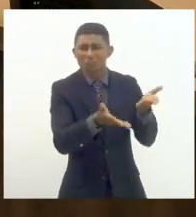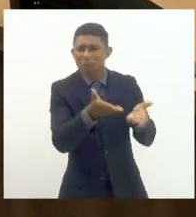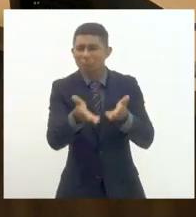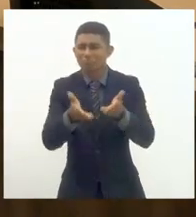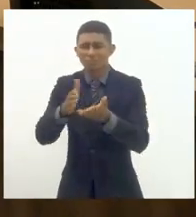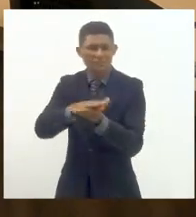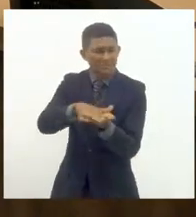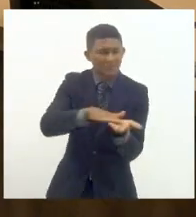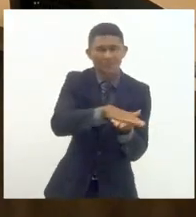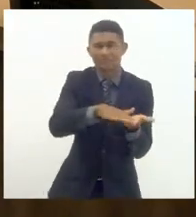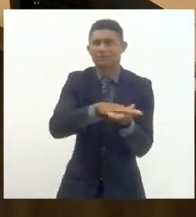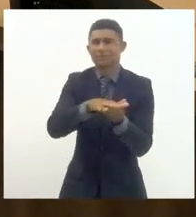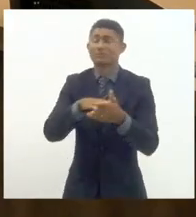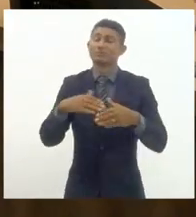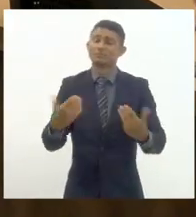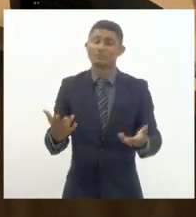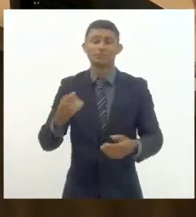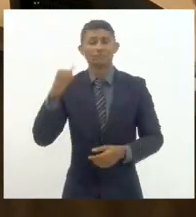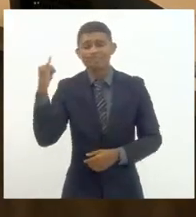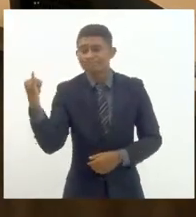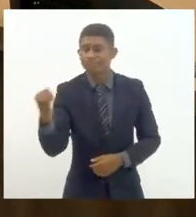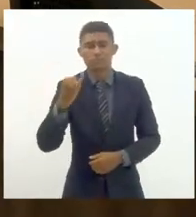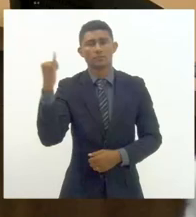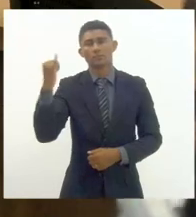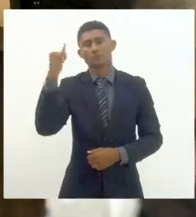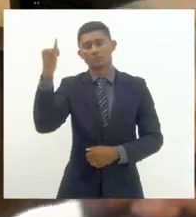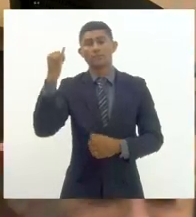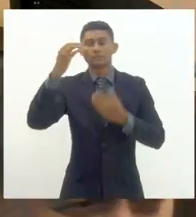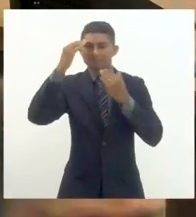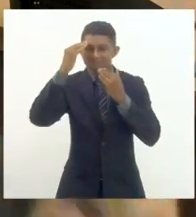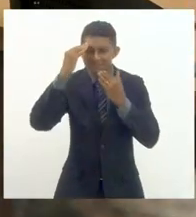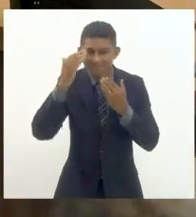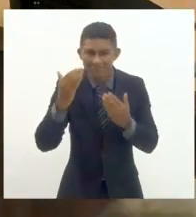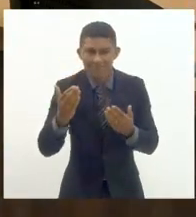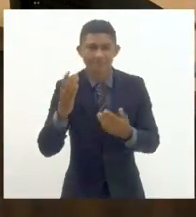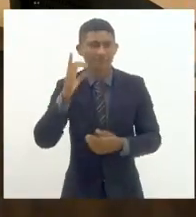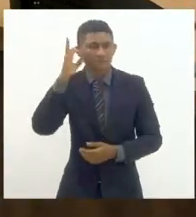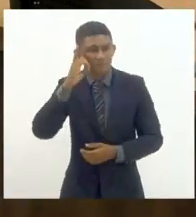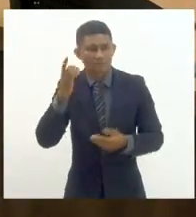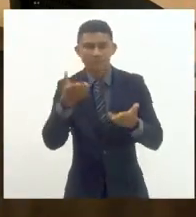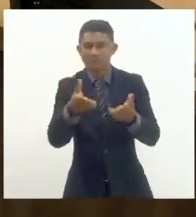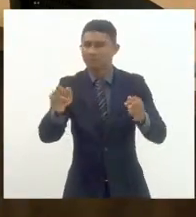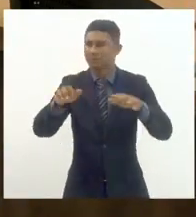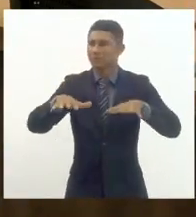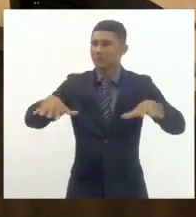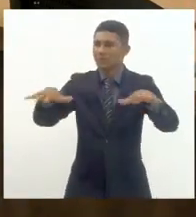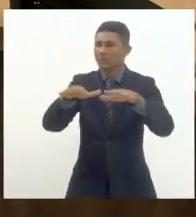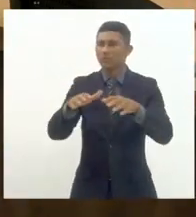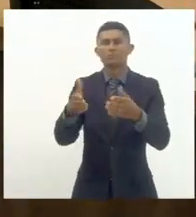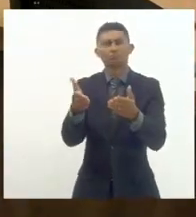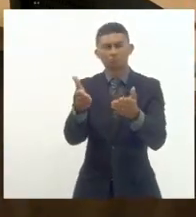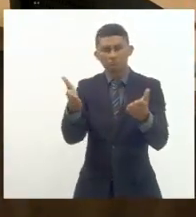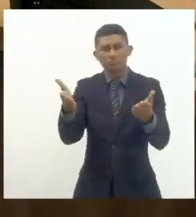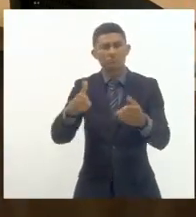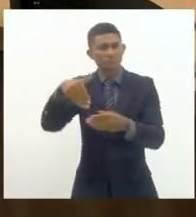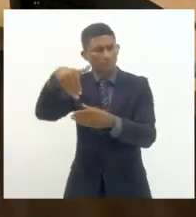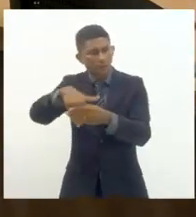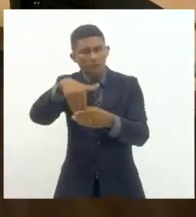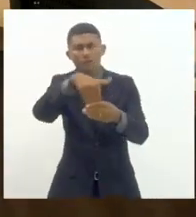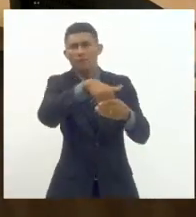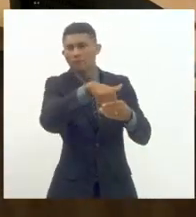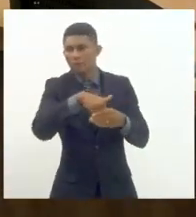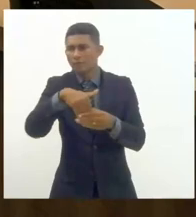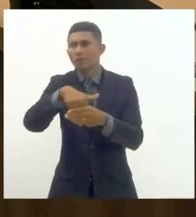Então, nesse sentido, é fundamental e importante. Então, agradeço os deputados e as deputadas que puderam votar nesse